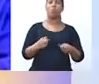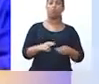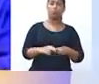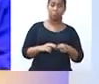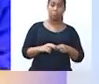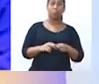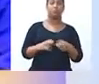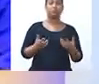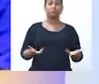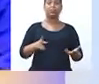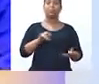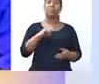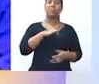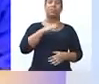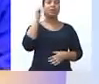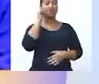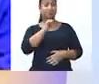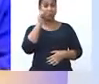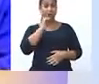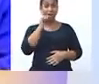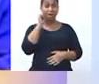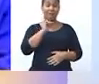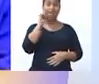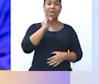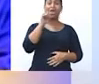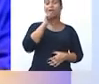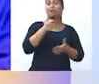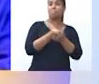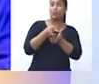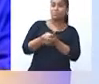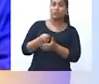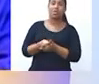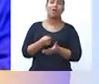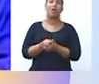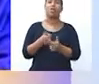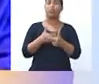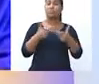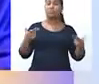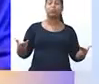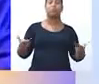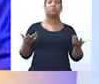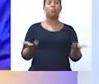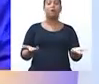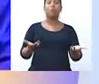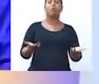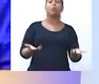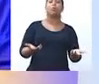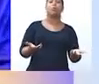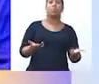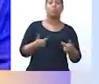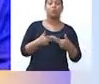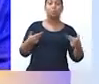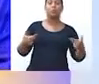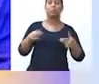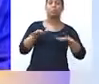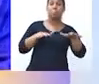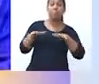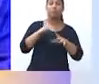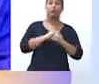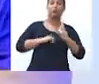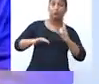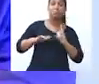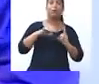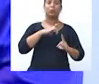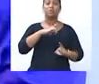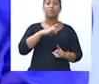redemocratização. Então, você vai ter as mulheres que lutaram pela anistia e tal. Então, acho que o fato delas estarem unidas enquanto movimento social saindo às